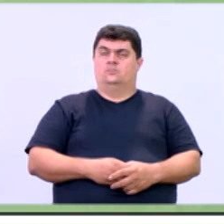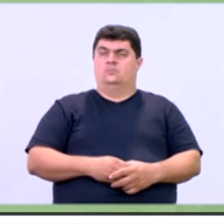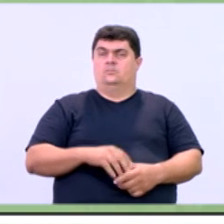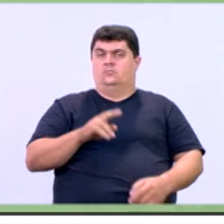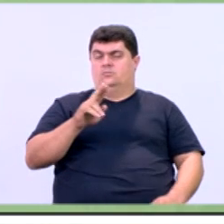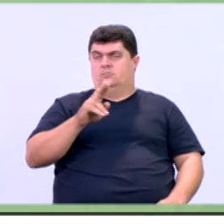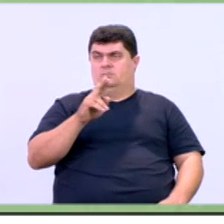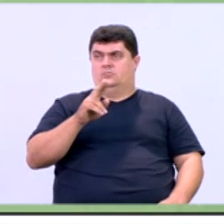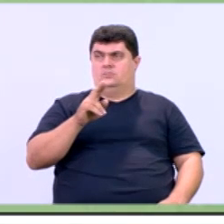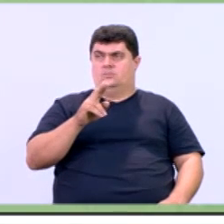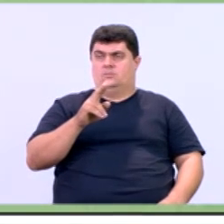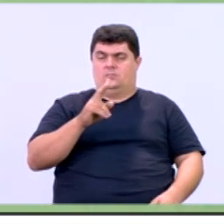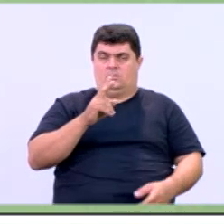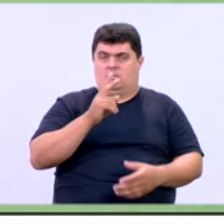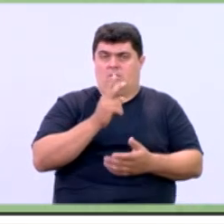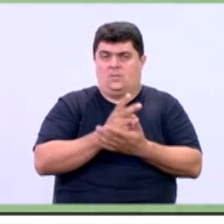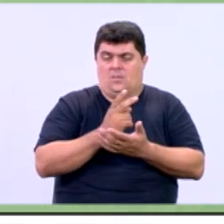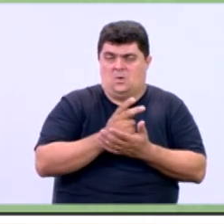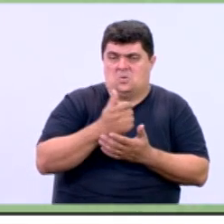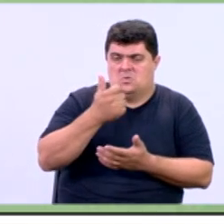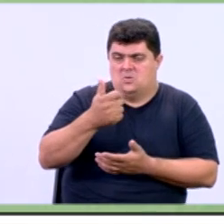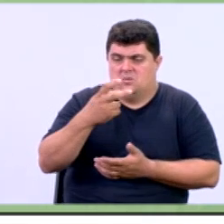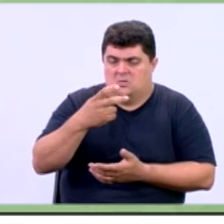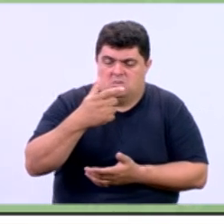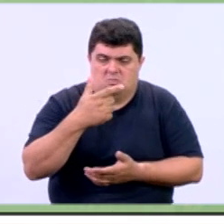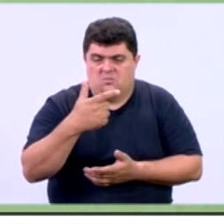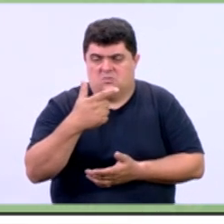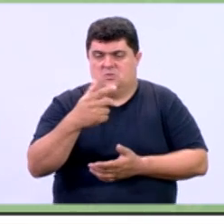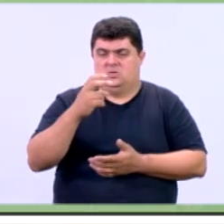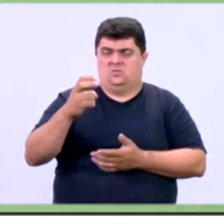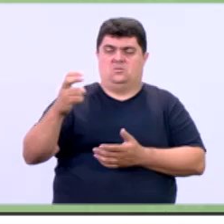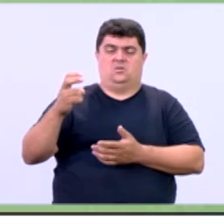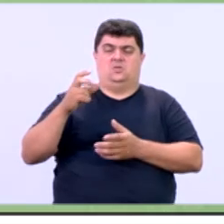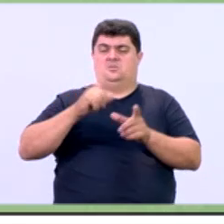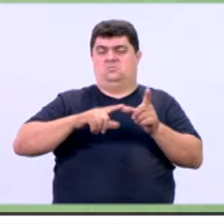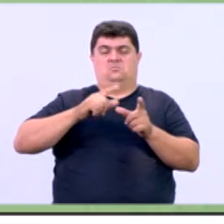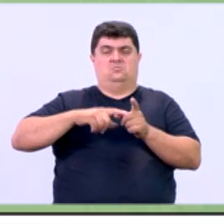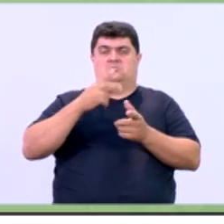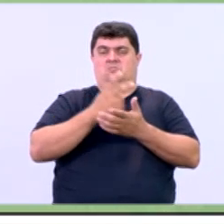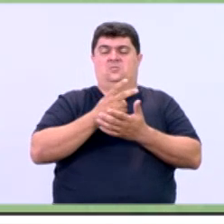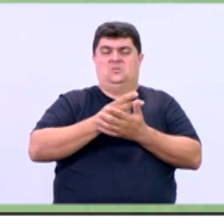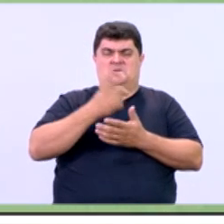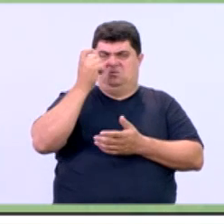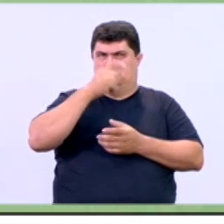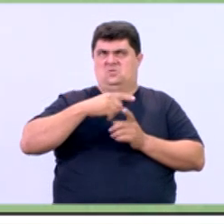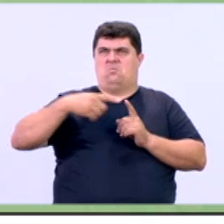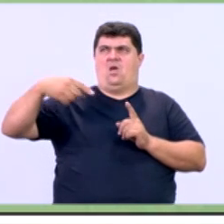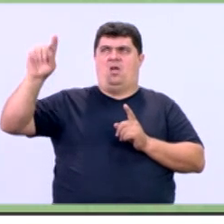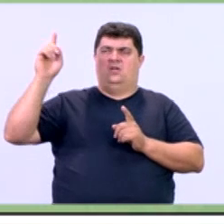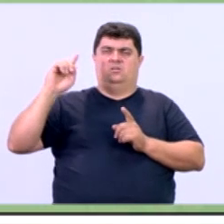normalmente não passa de 255 caracteres, dificilmente o nome de alguém passa isso, então nós